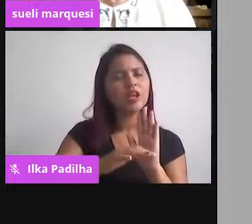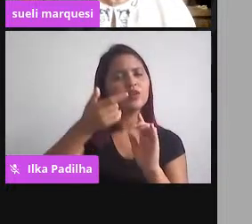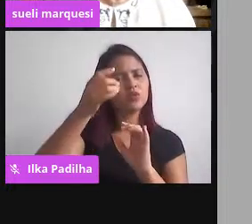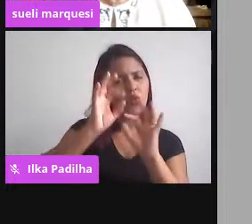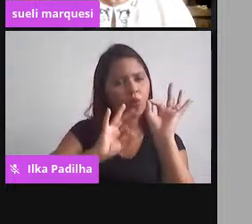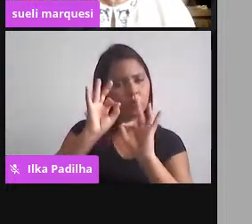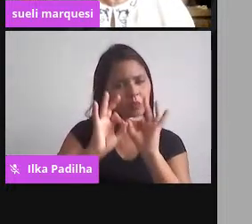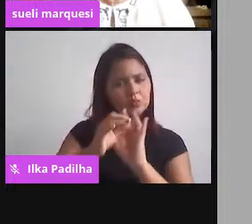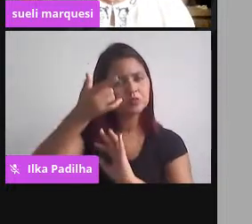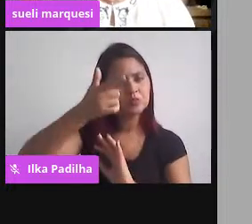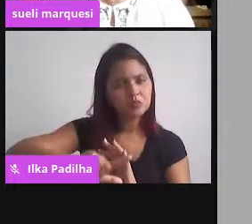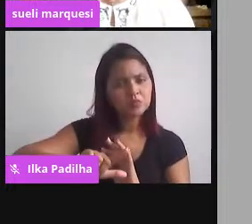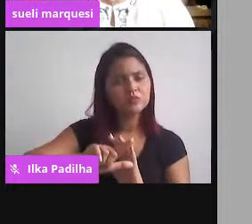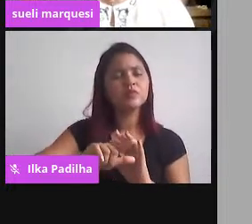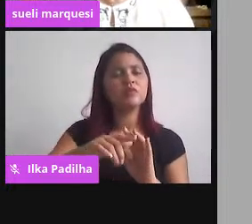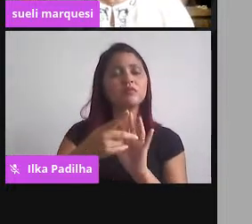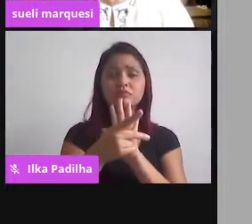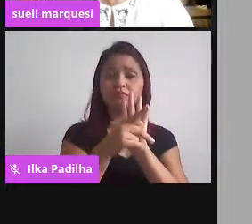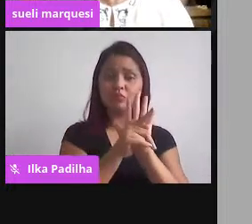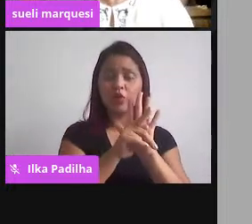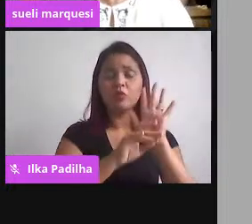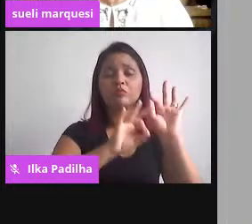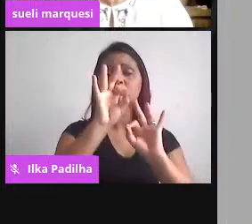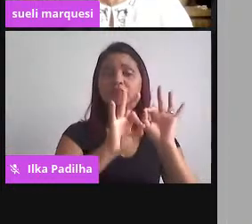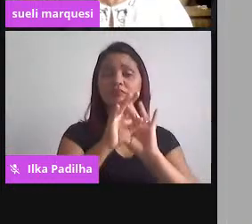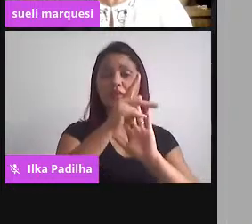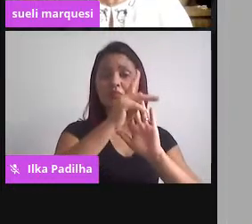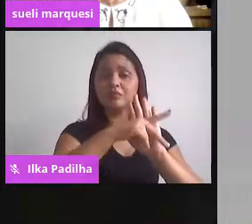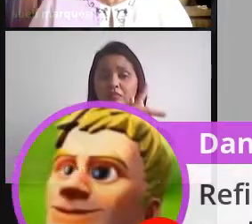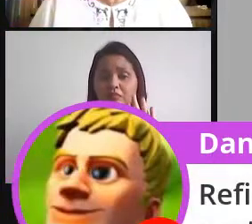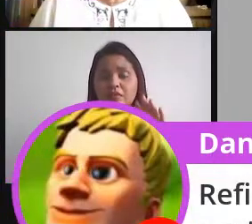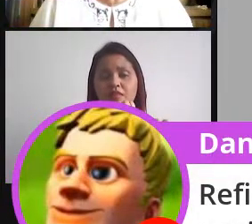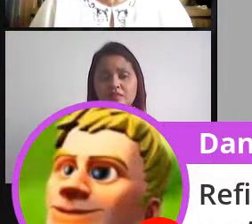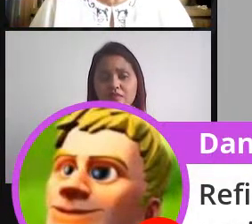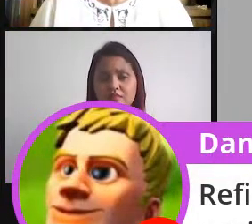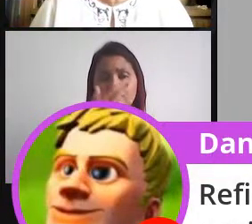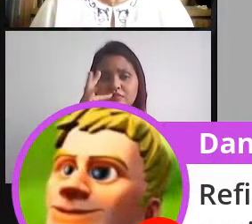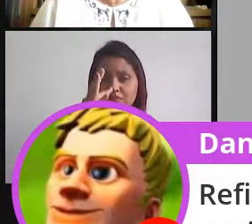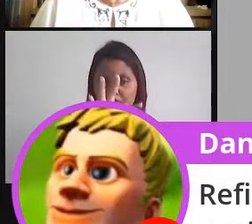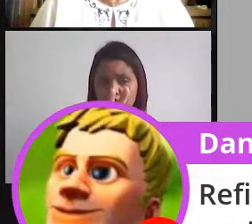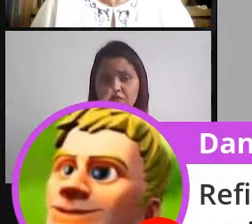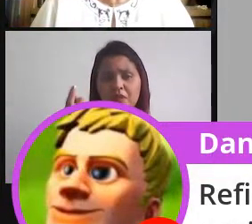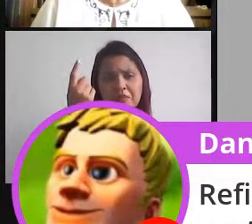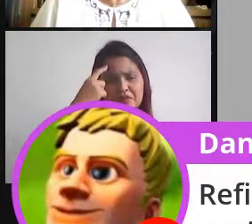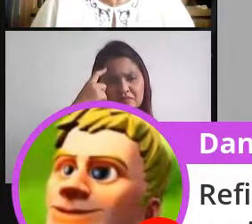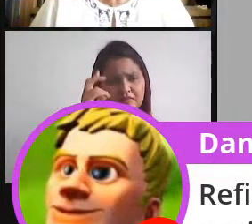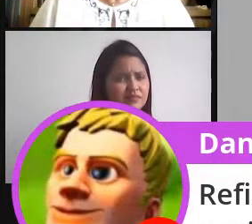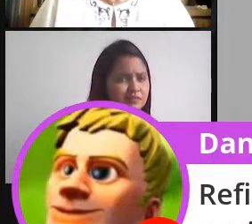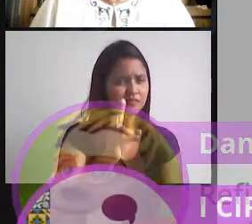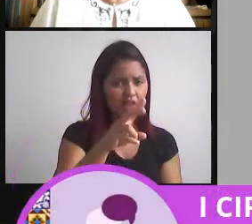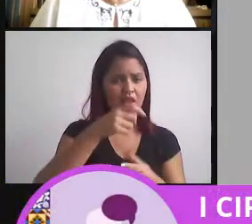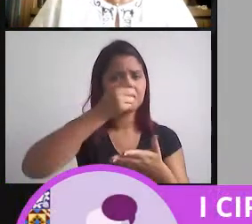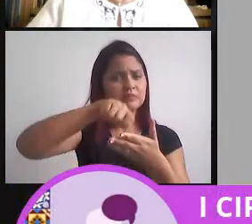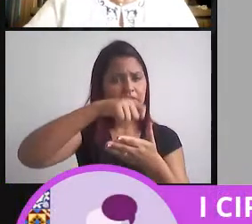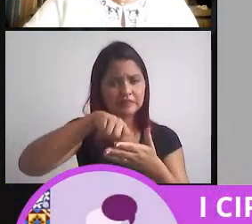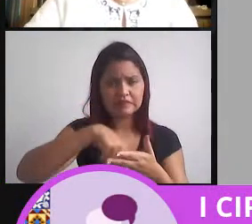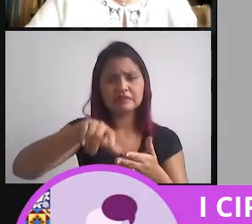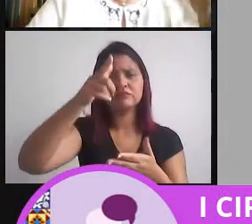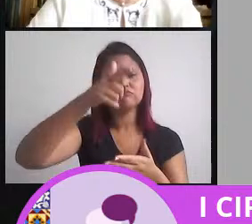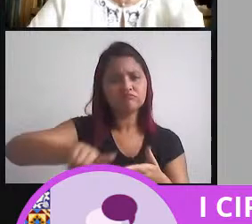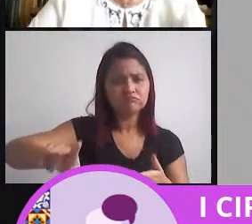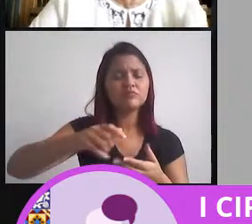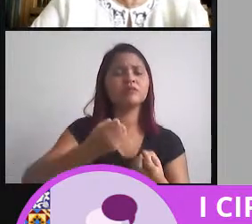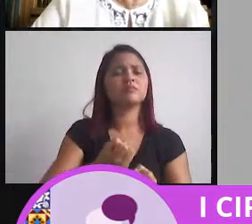de uma aula teórica. Então, nós estamos sempre pensando, né, na escrita, na reescrita, a produção que nós temos, e